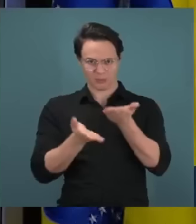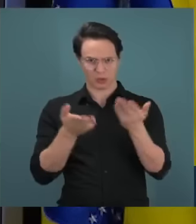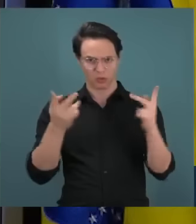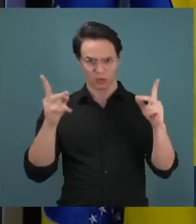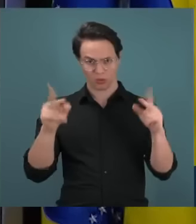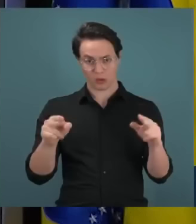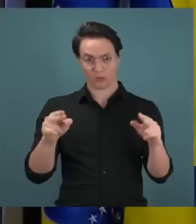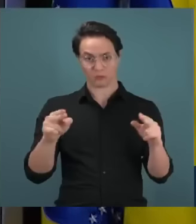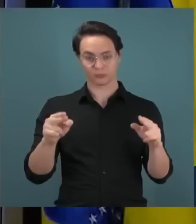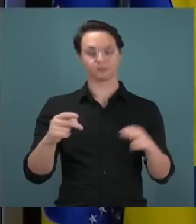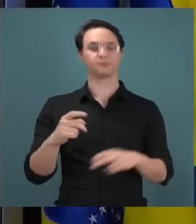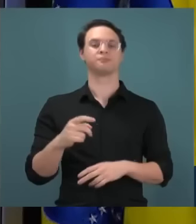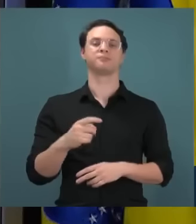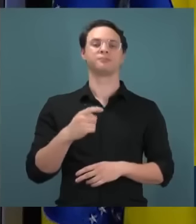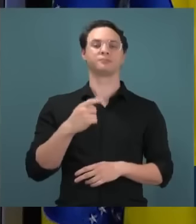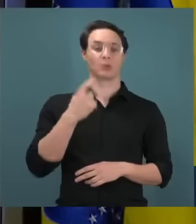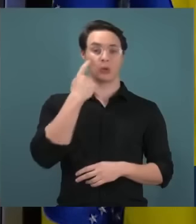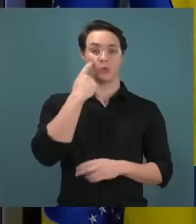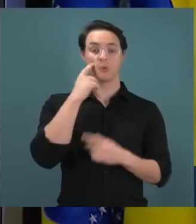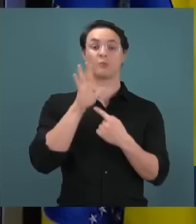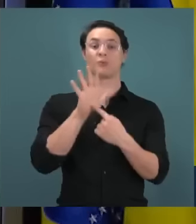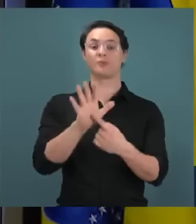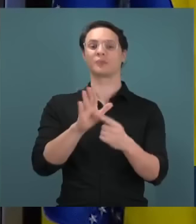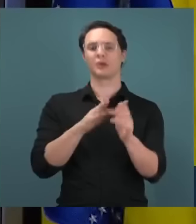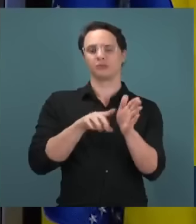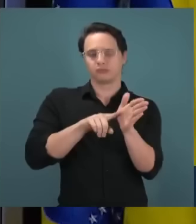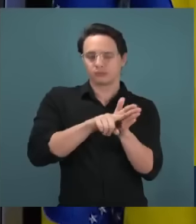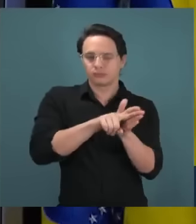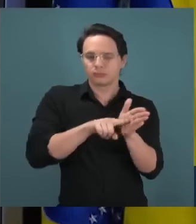o estudo criterioso